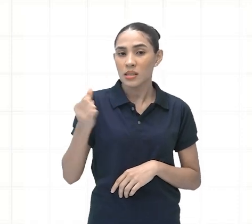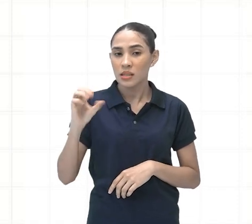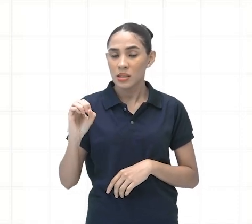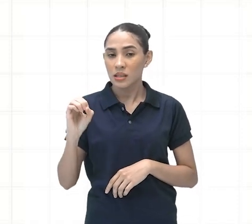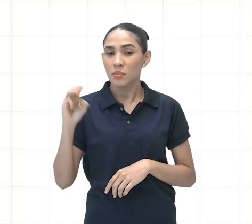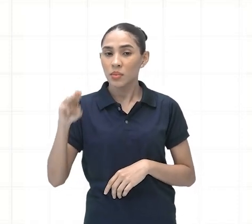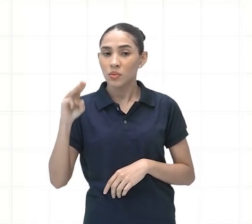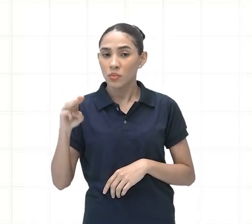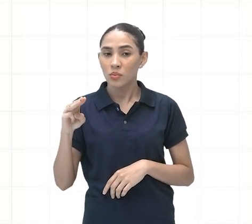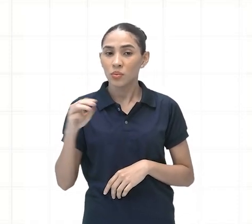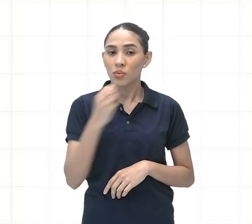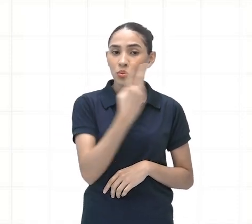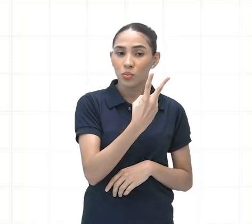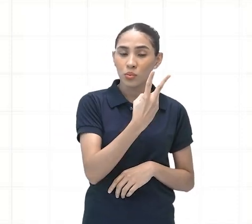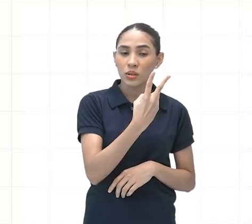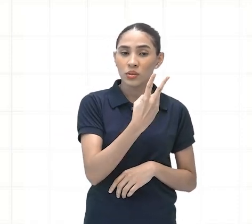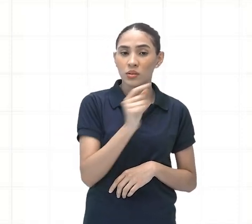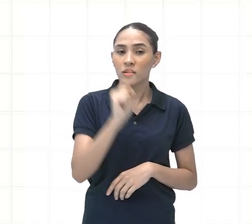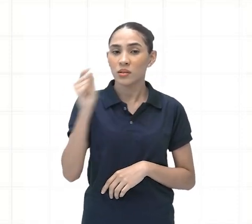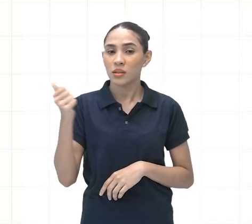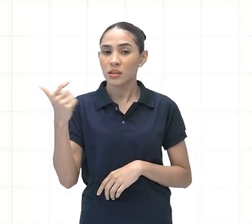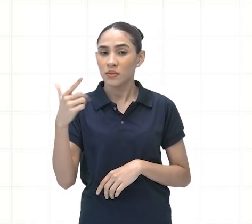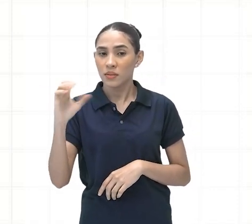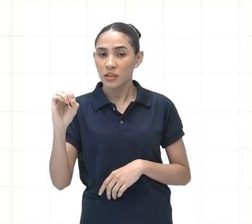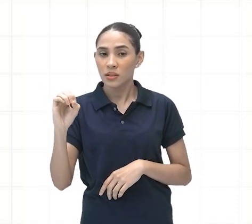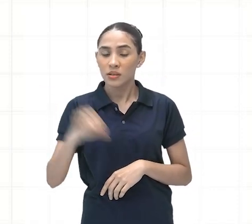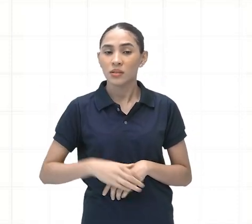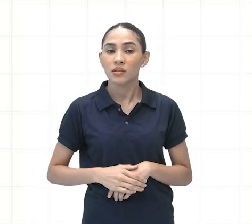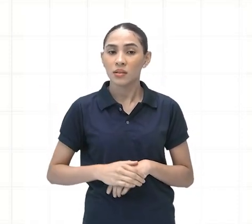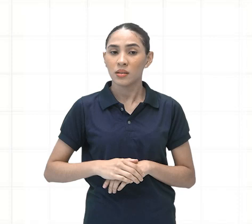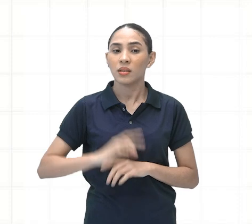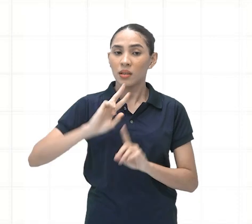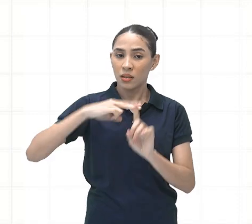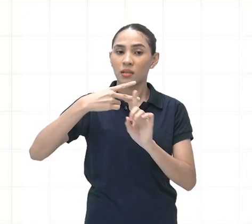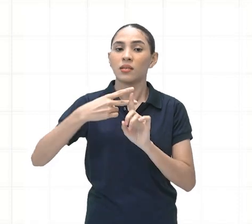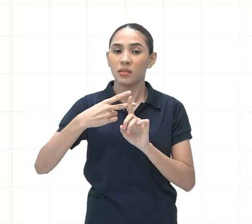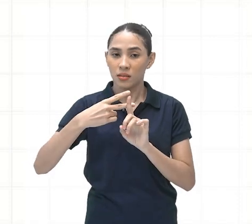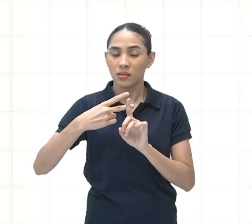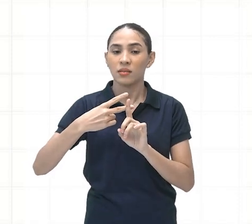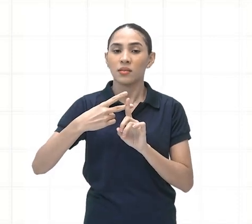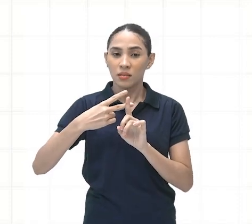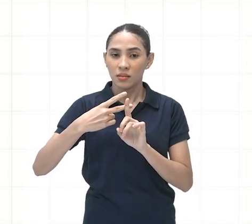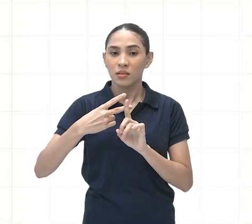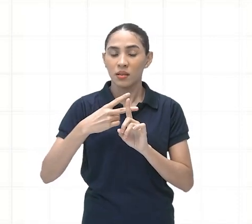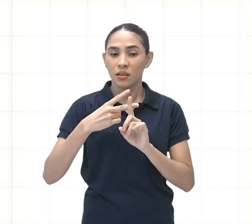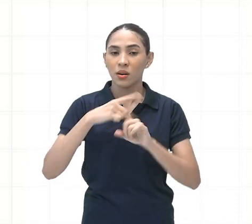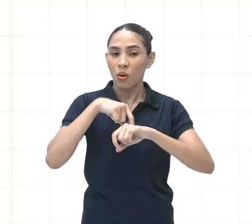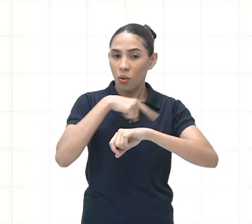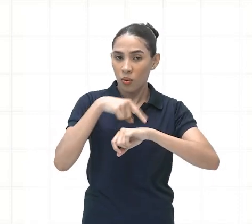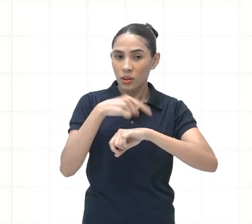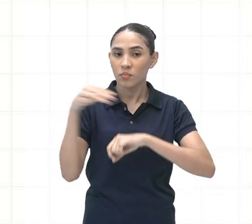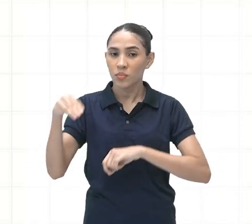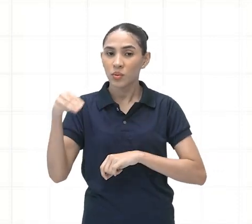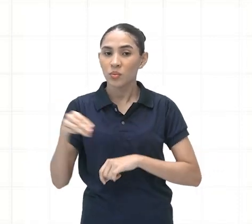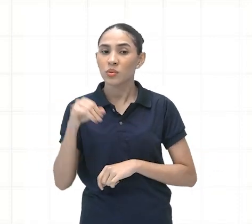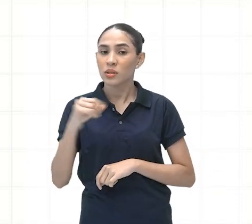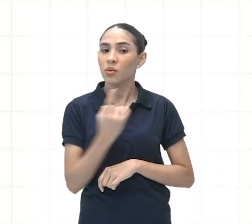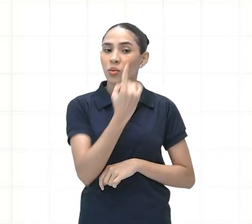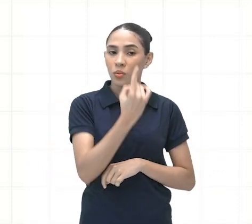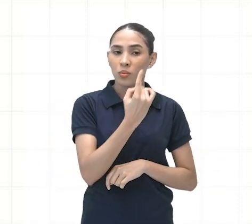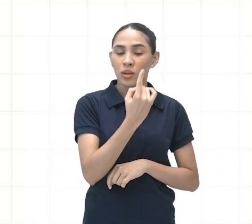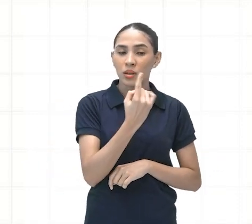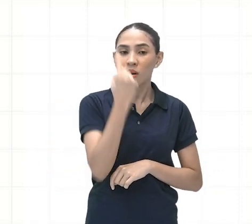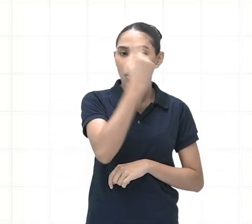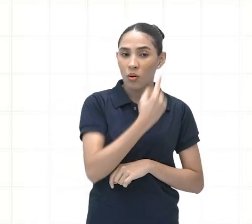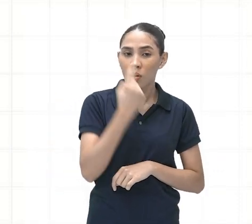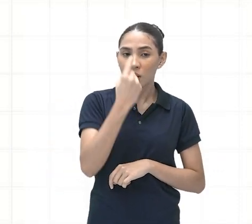horas, 120. Se eu pegar 1 hora, então eu aumentei a quantidade de horas, eu aumentei a quantidade de minutos. Se eu pegar 1 hora, na